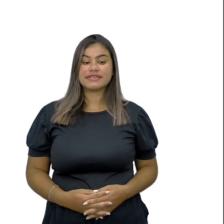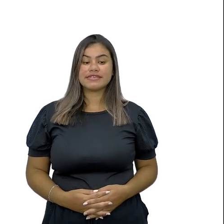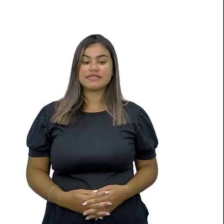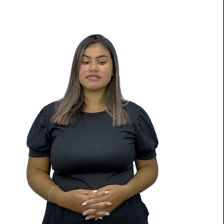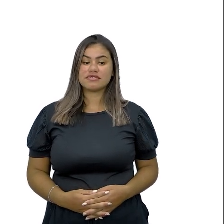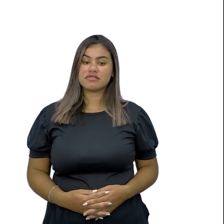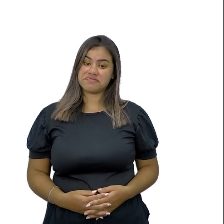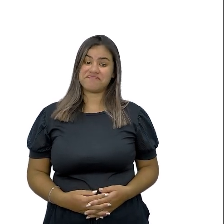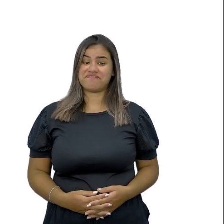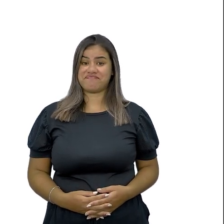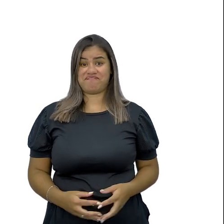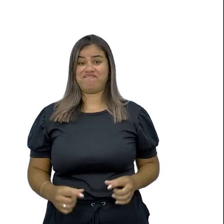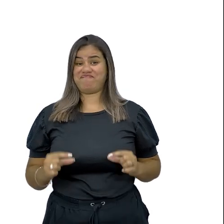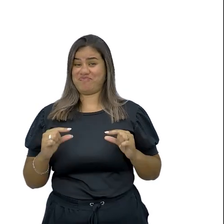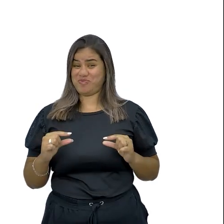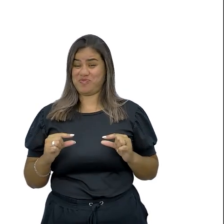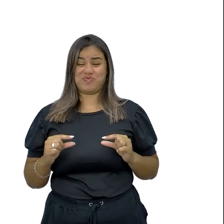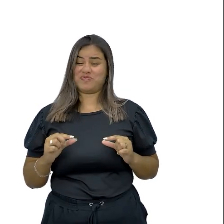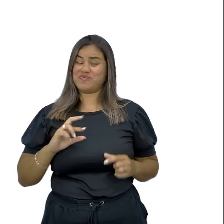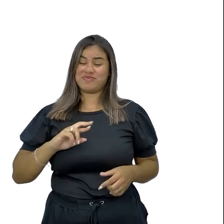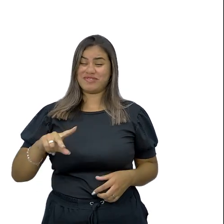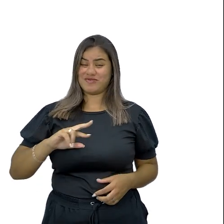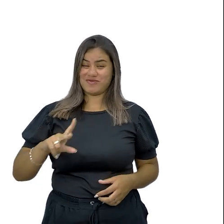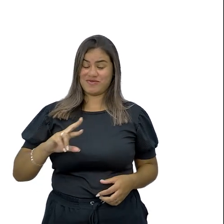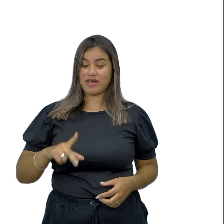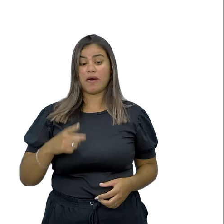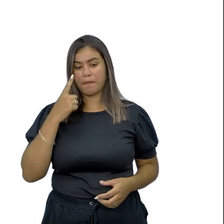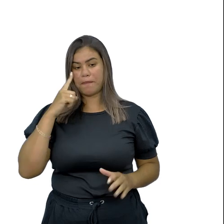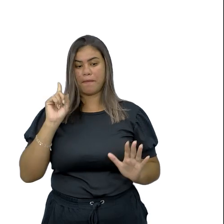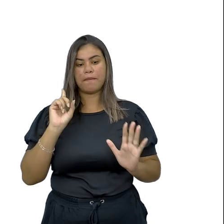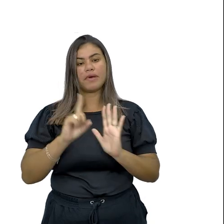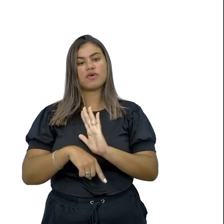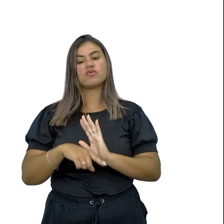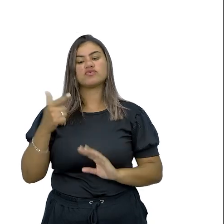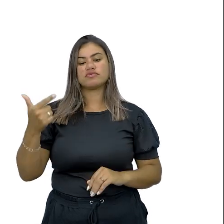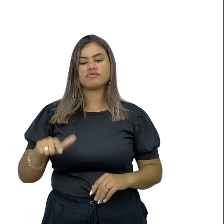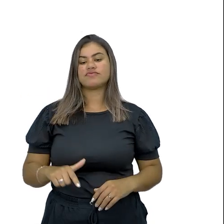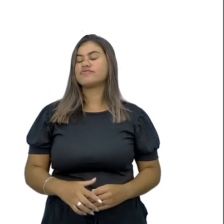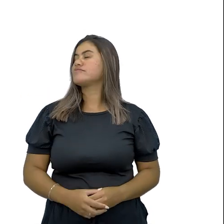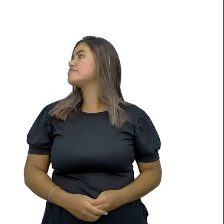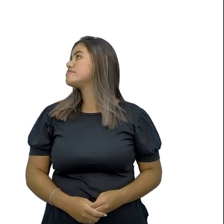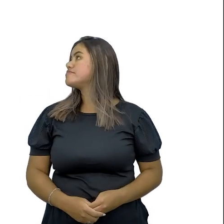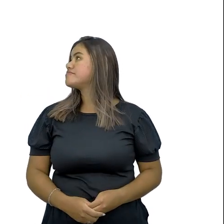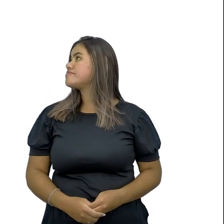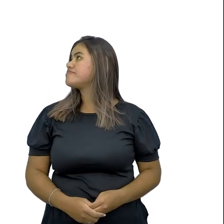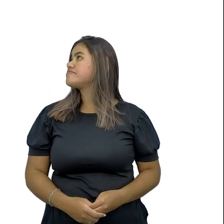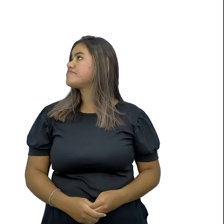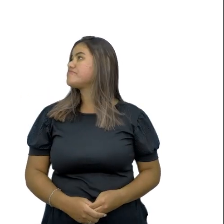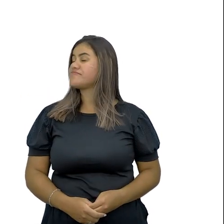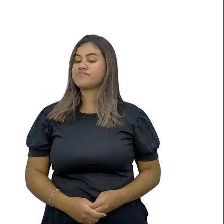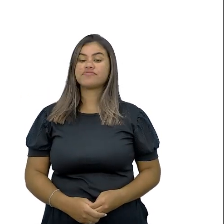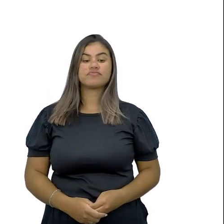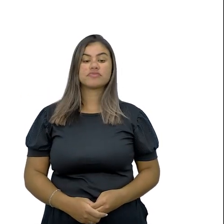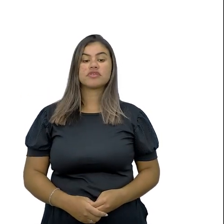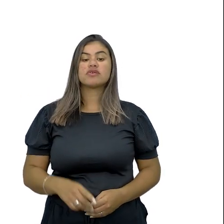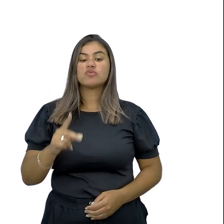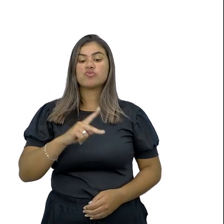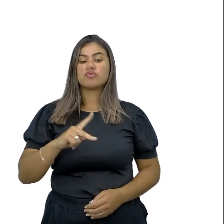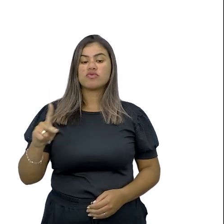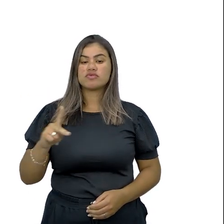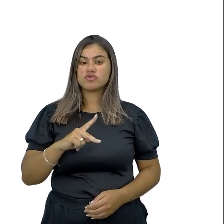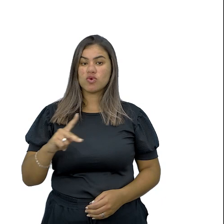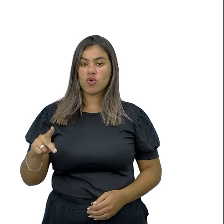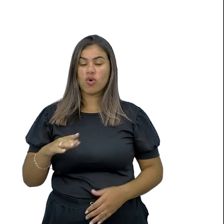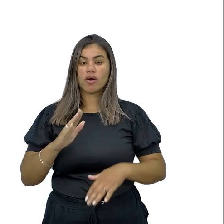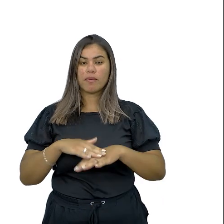não é pouco, né? Não é pouco. Vamos pensar na segunda pergunta, no segundo questionamento. Os professores são capazes de promover